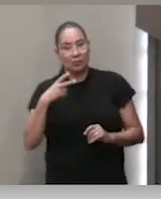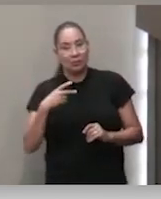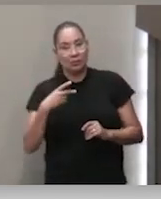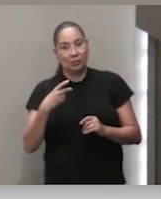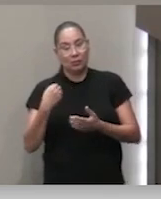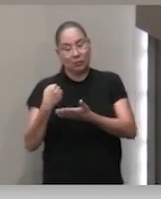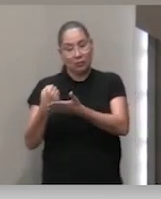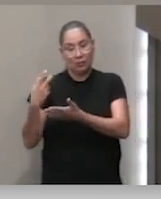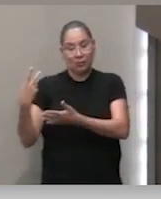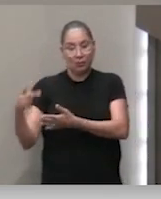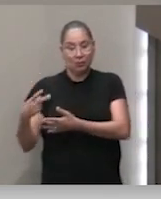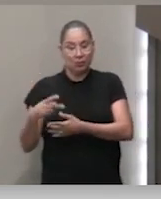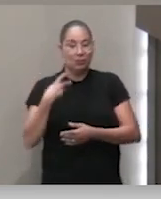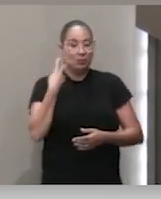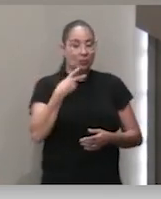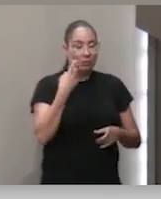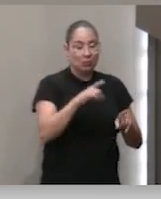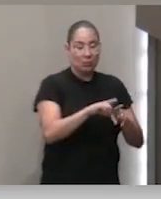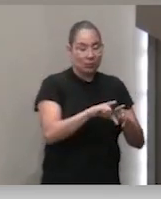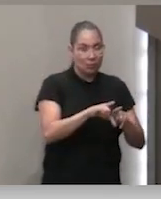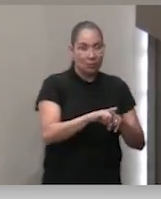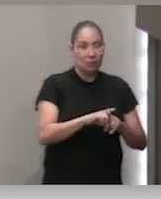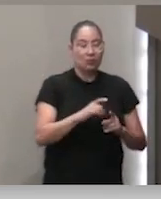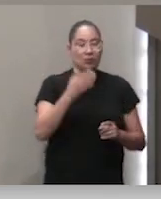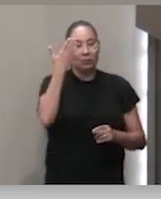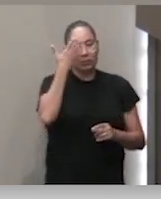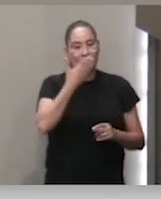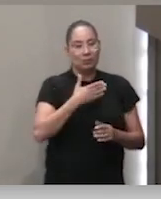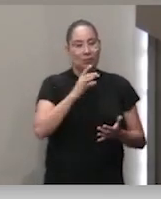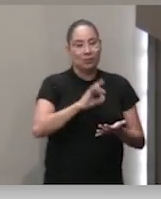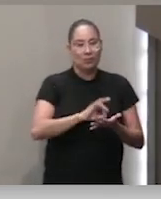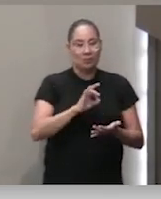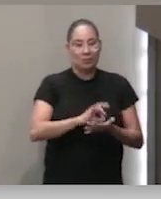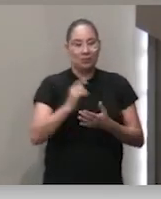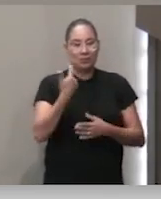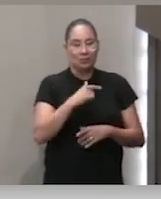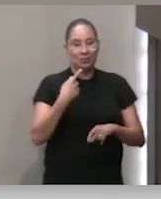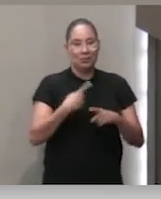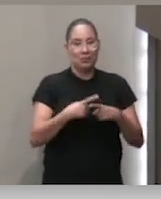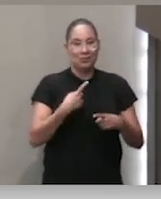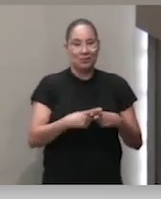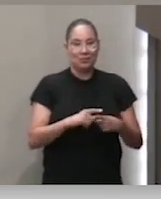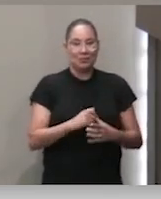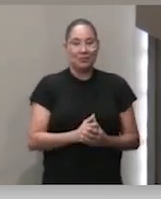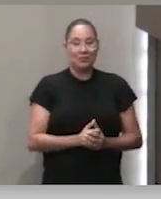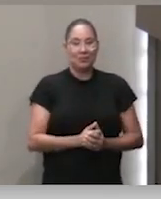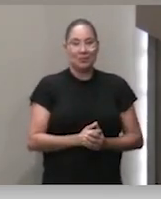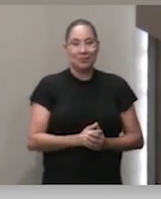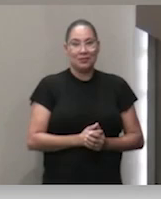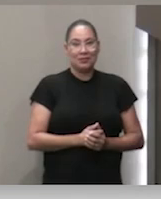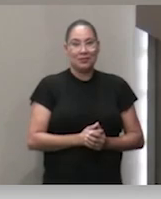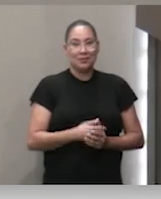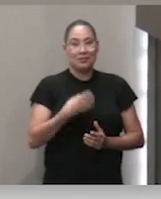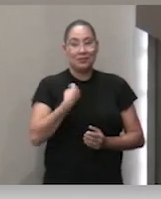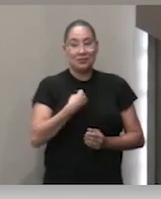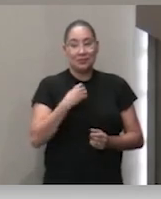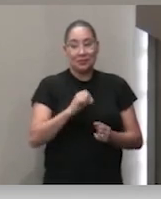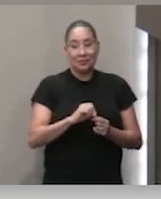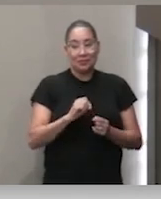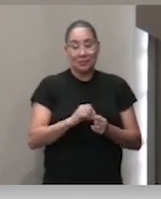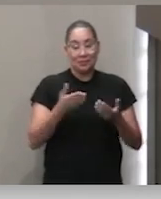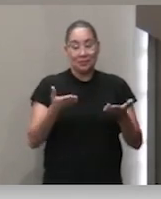está atendendo os vereadores da oposição também, é a prova mais concreta de que não tem por que nós estarmos aí se submetendo